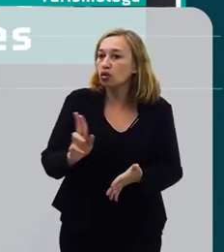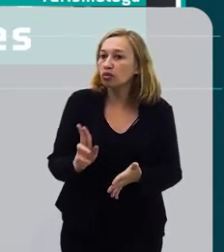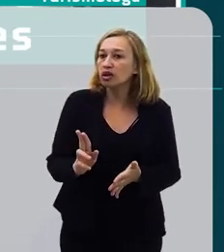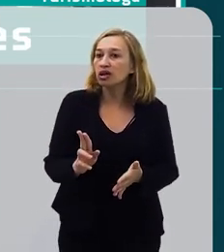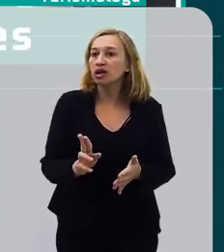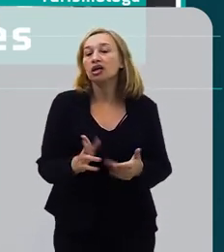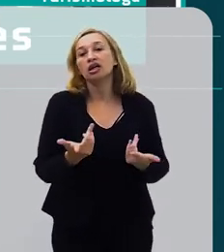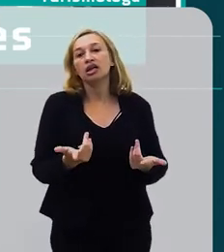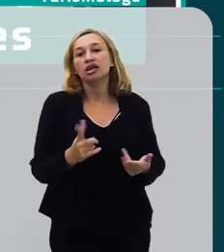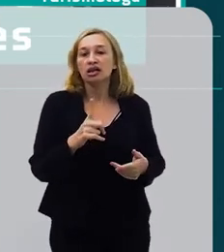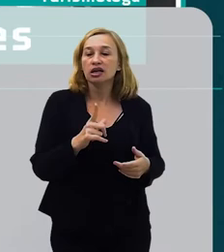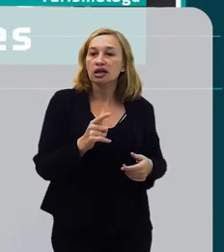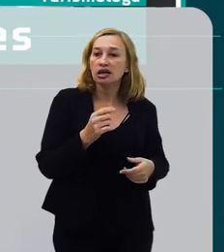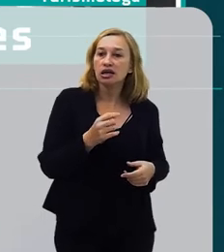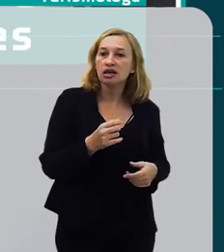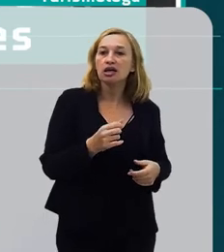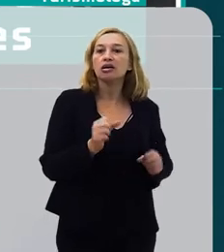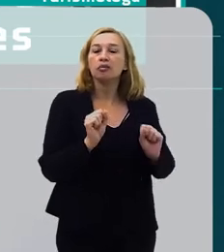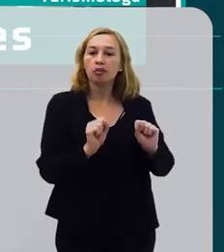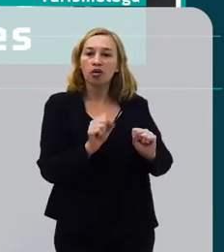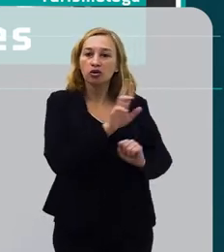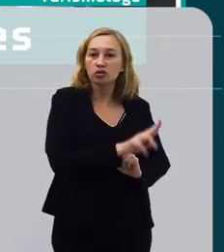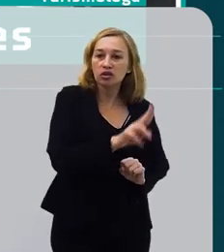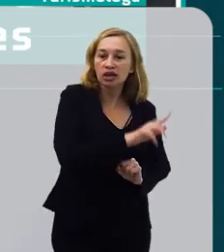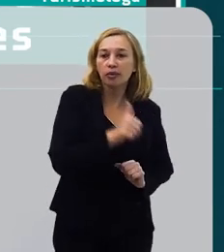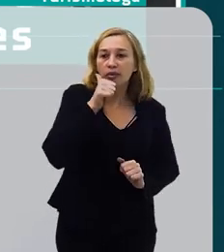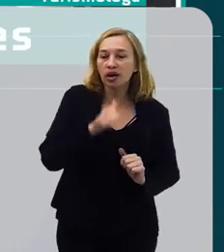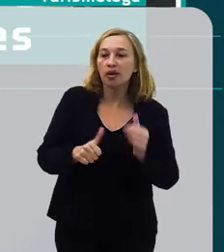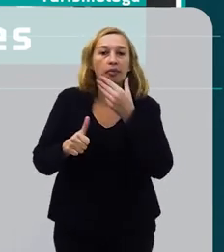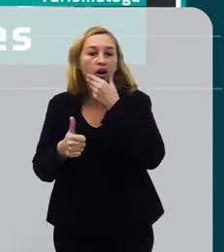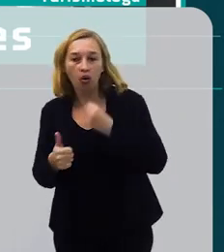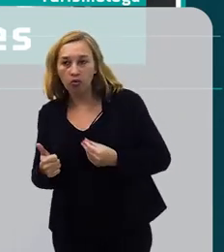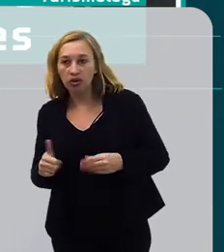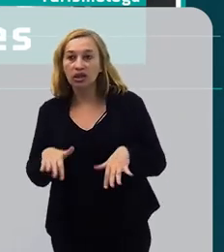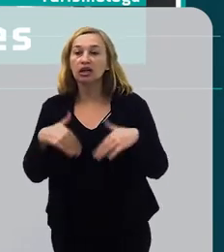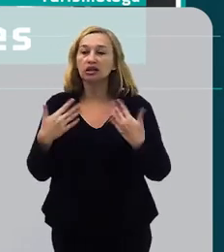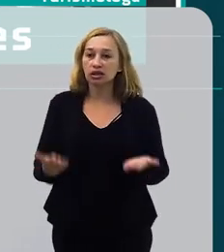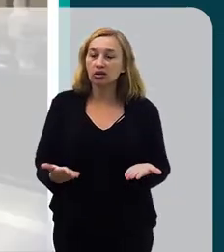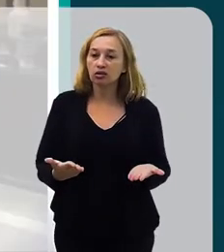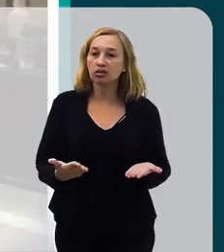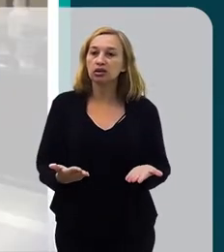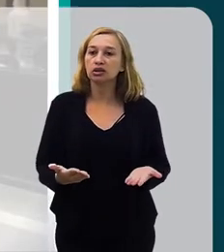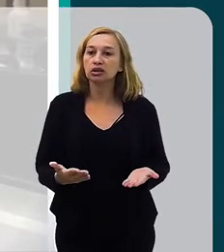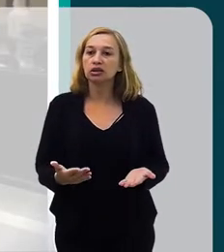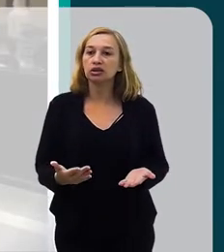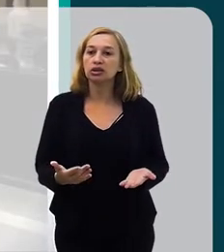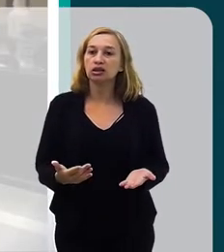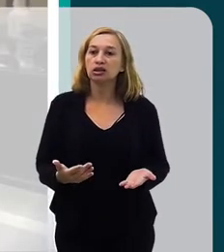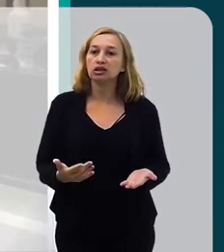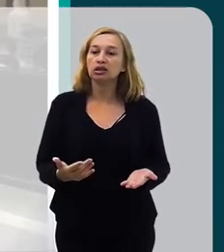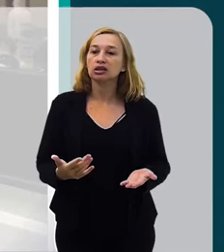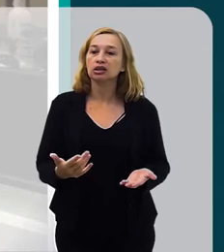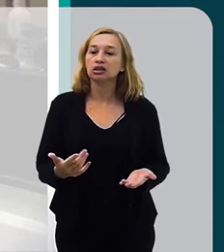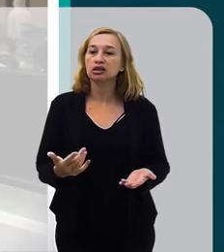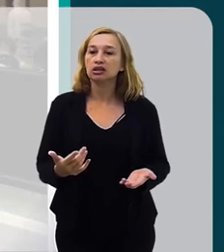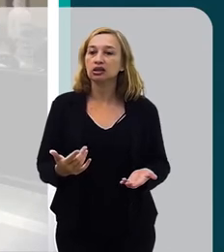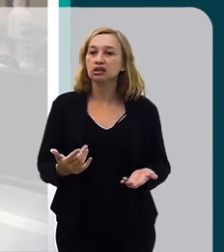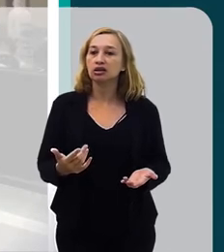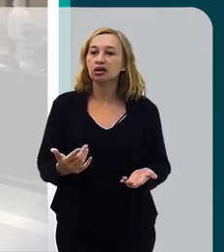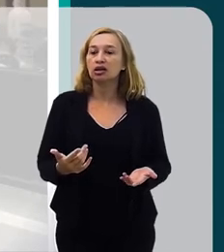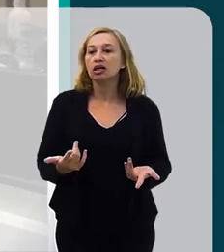alguns nomes que servem tanto para gênero feminino quanto para masculino. Então, se não